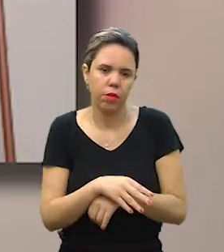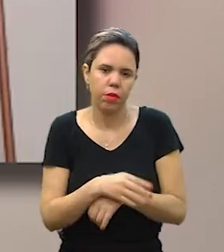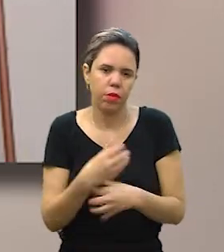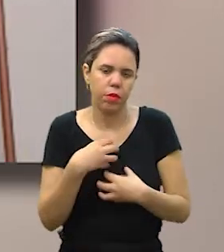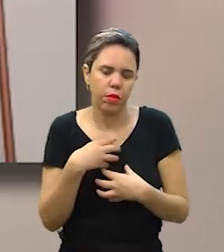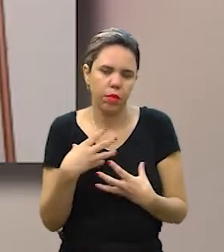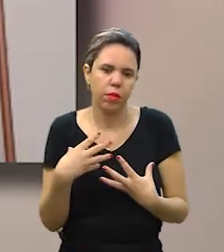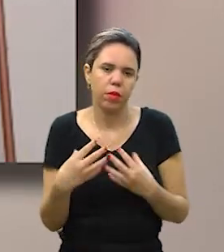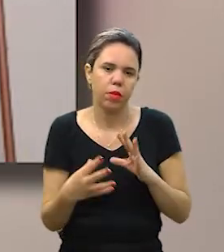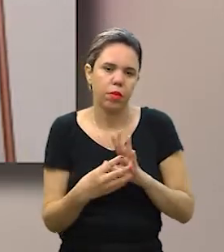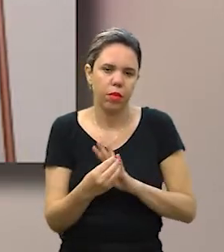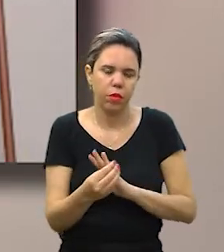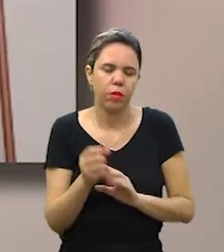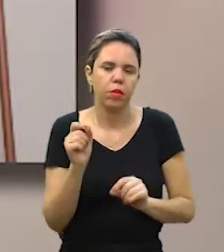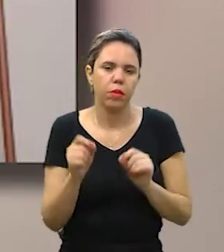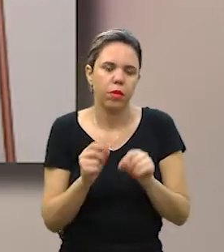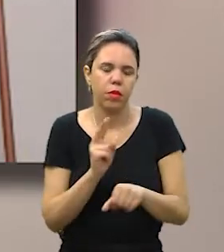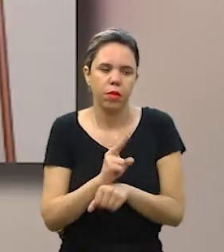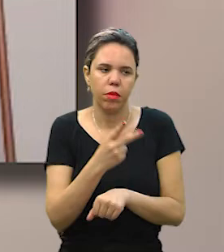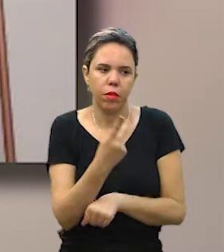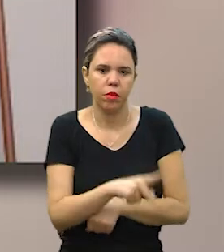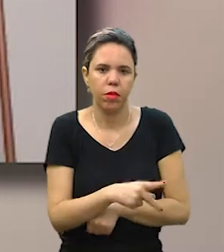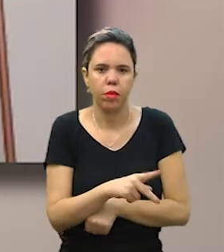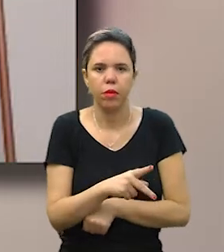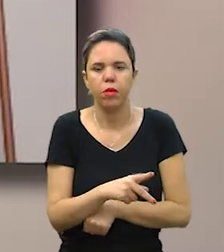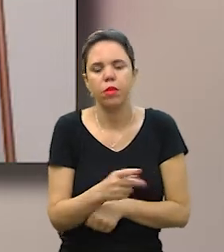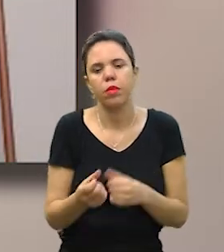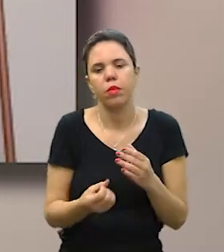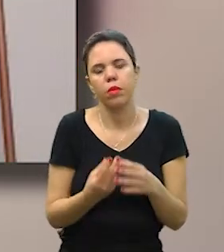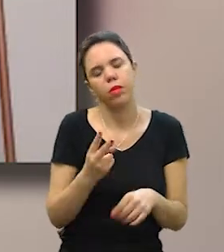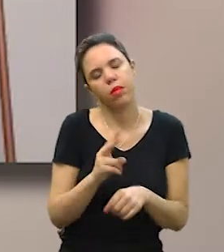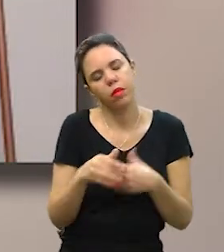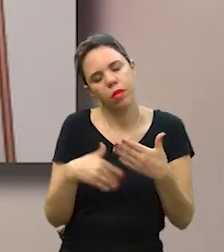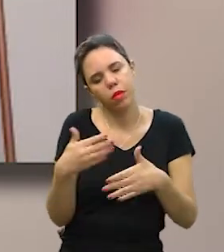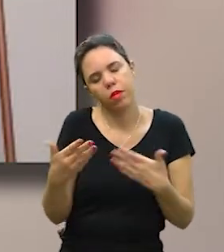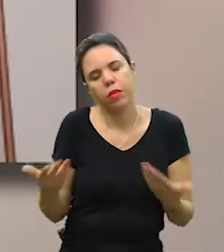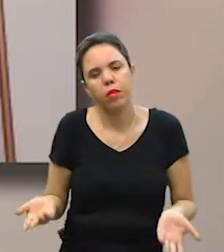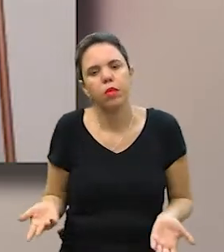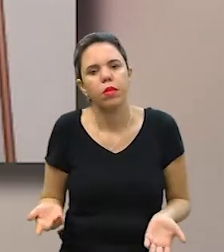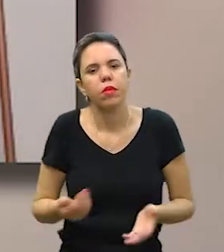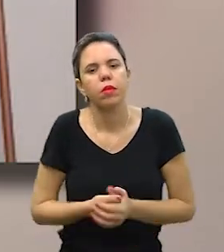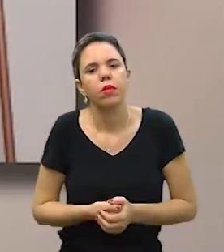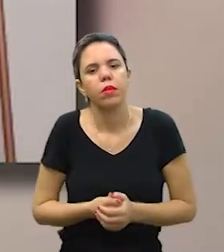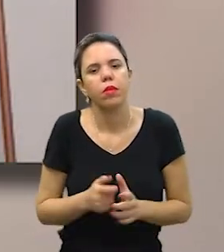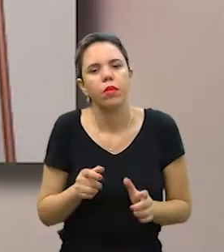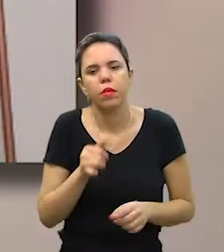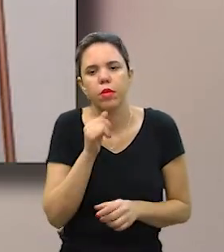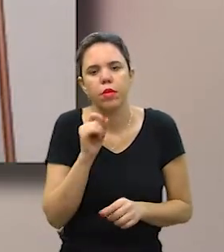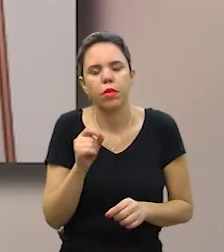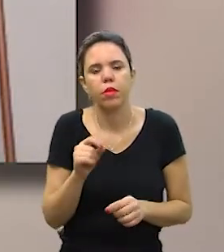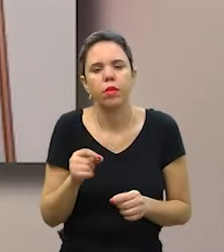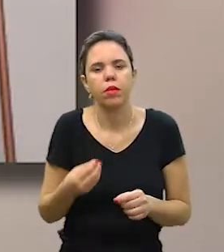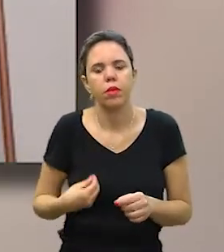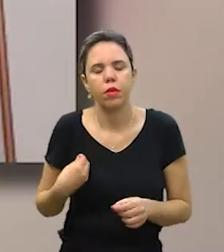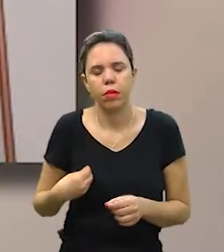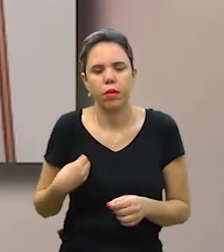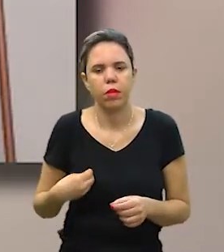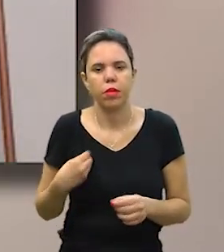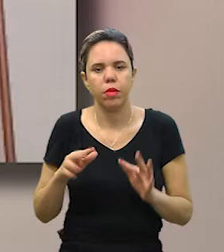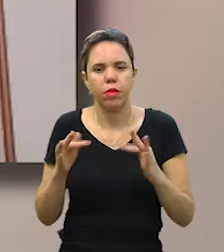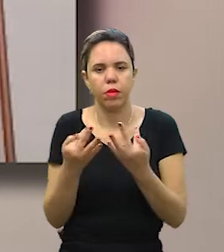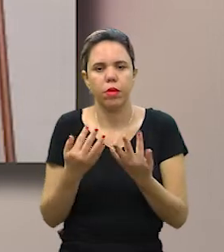se espelha em quem cuida, em quem cria. Então, o ambiente que ela